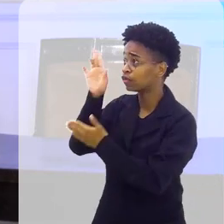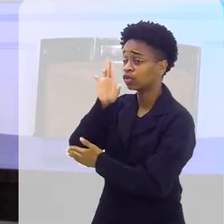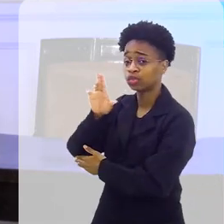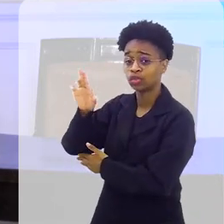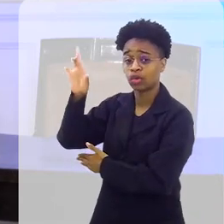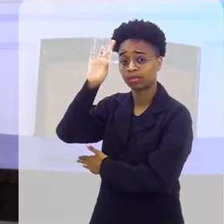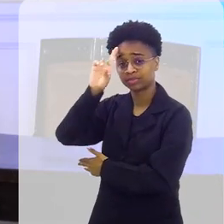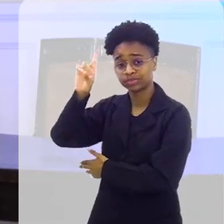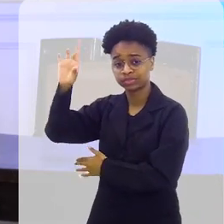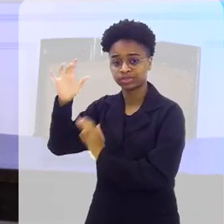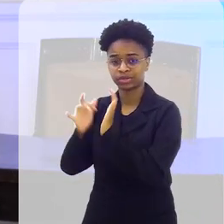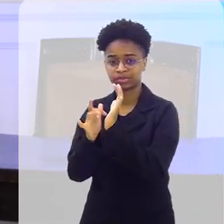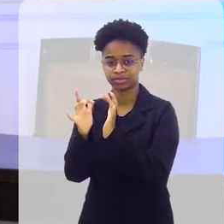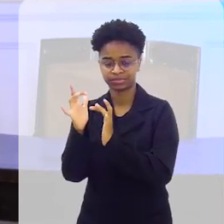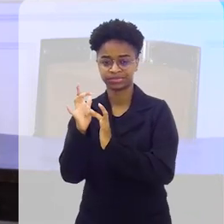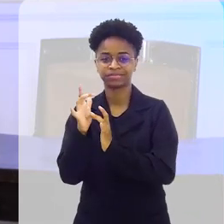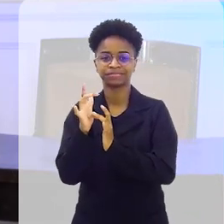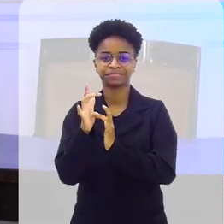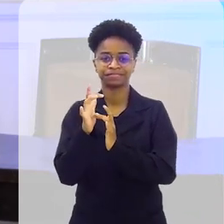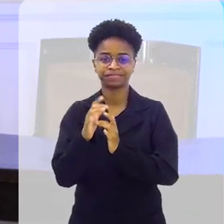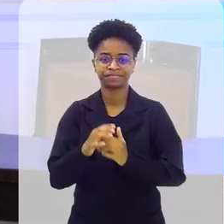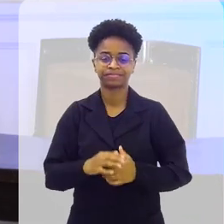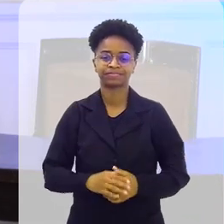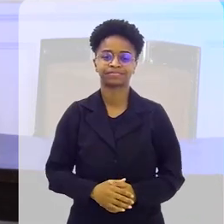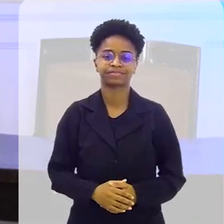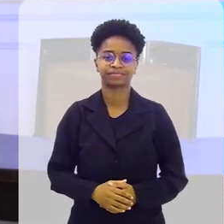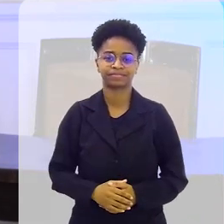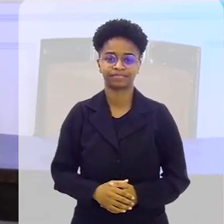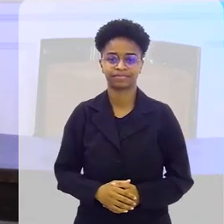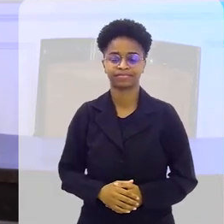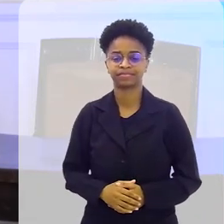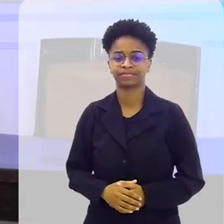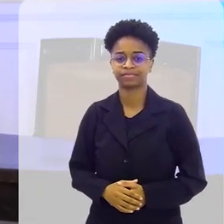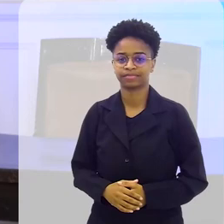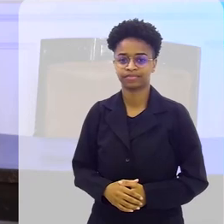Louvado seja o nome do Senhor Jesus.